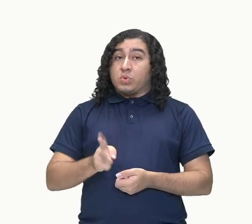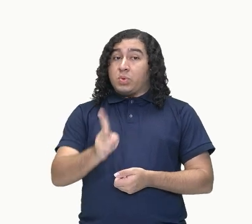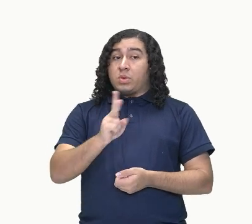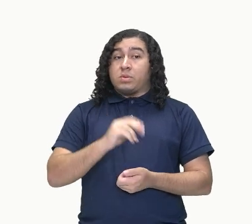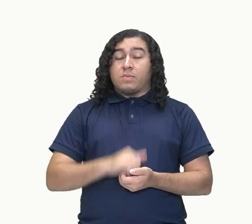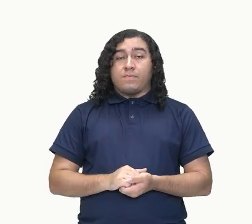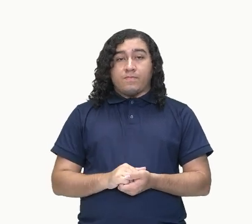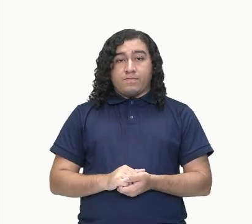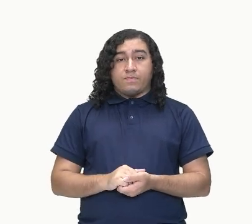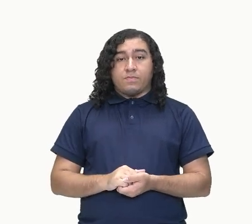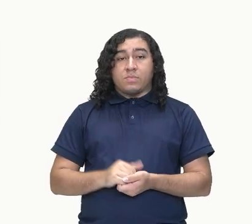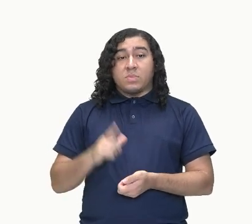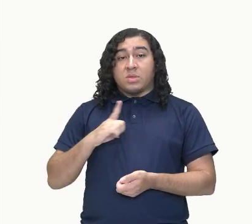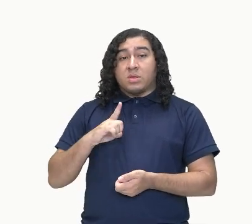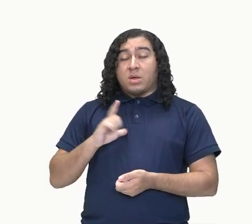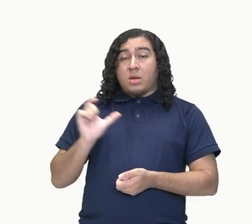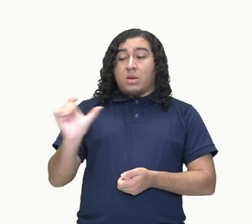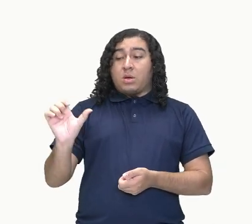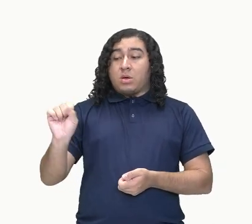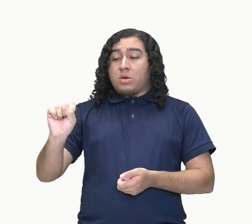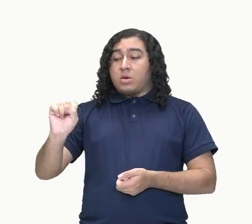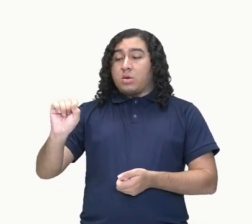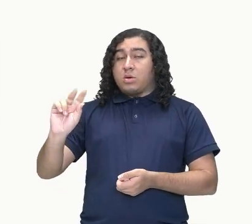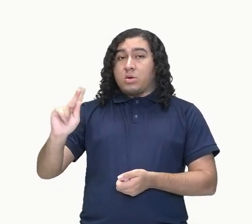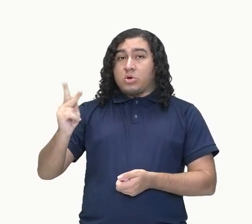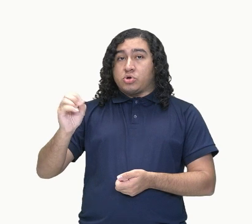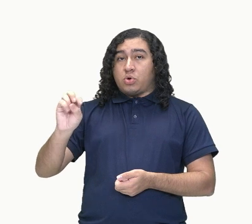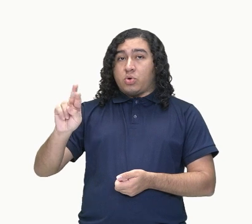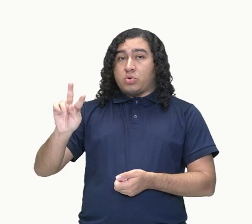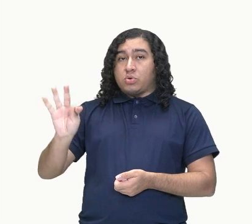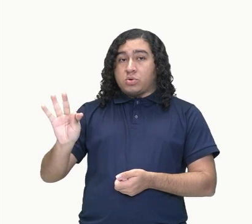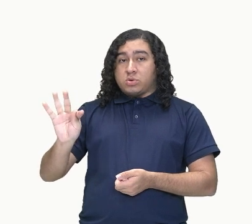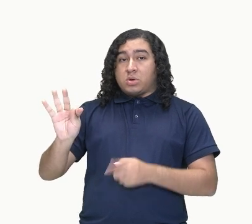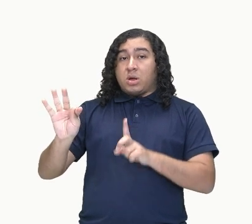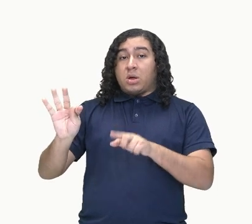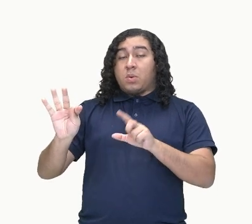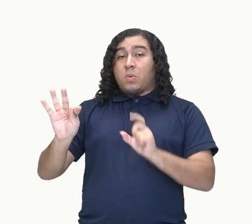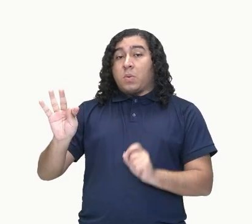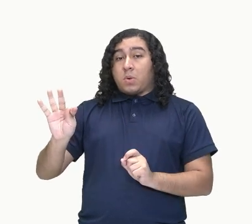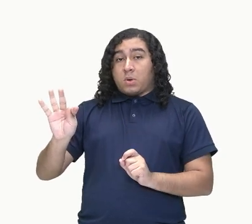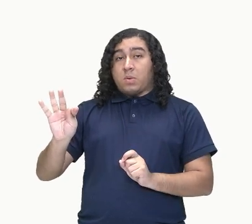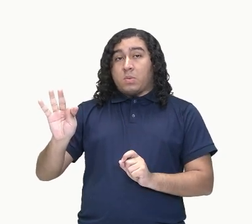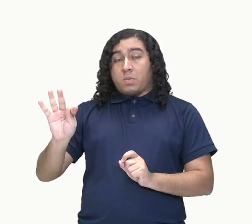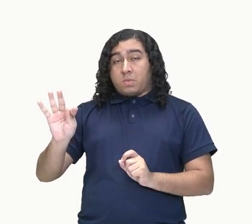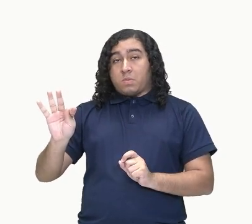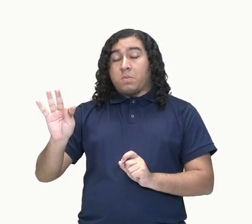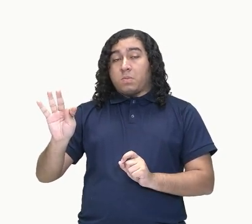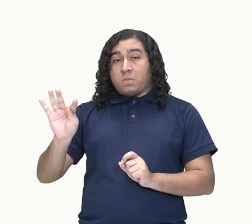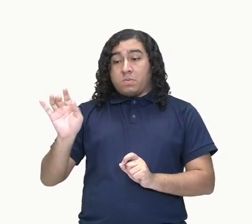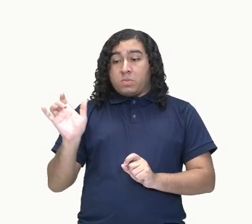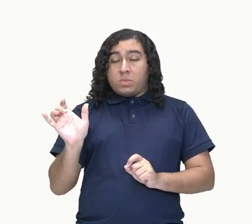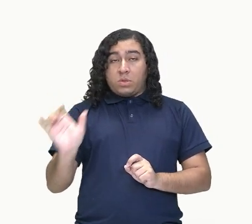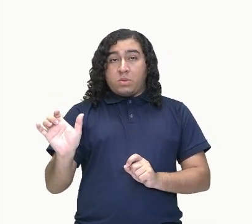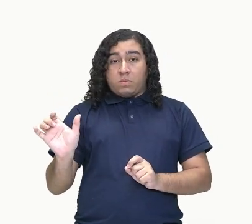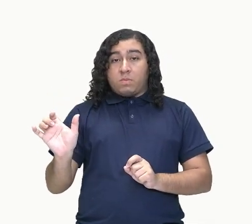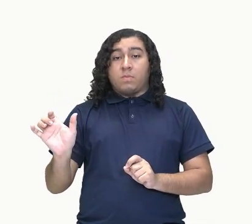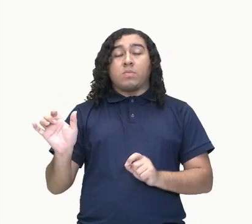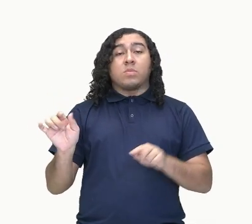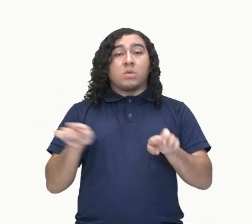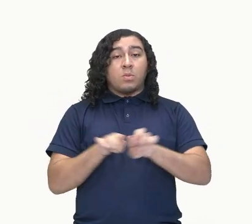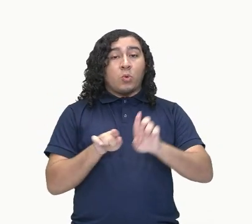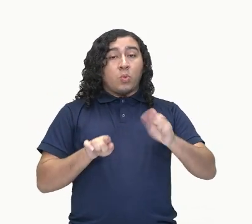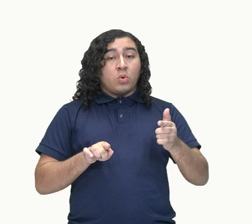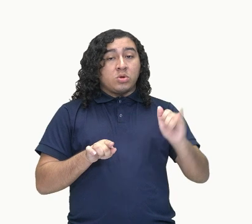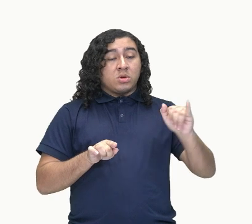Continuando, eu tenho aqui o adjetivo short, que é um adjetivo curto, né? E o